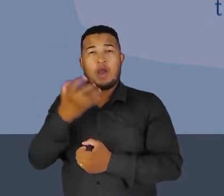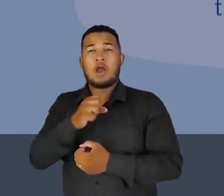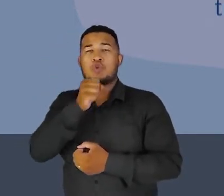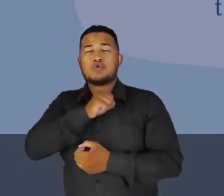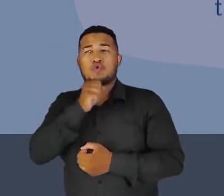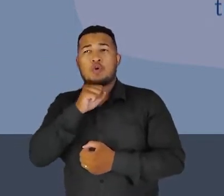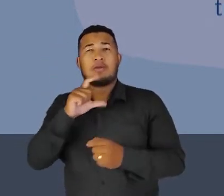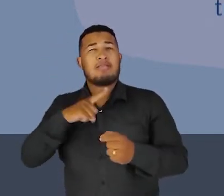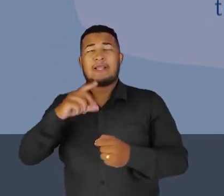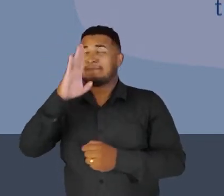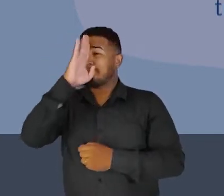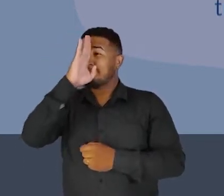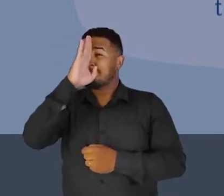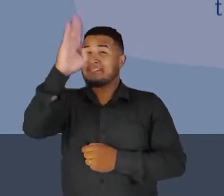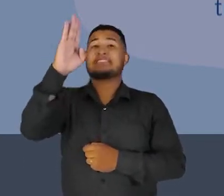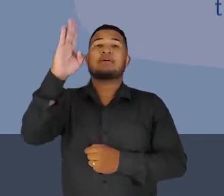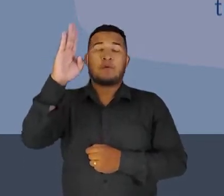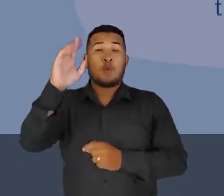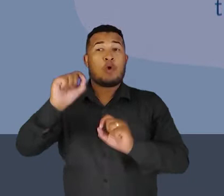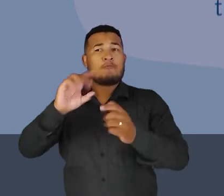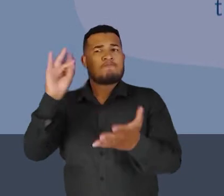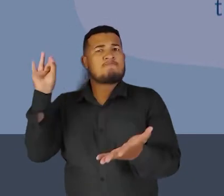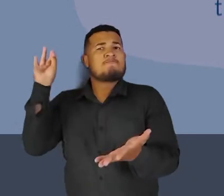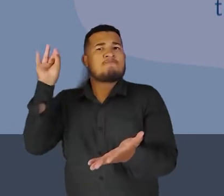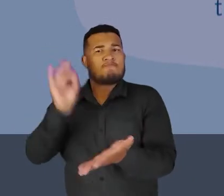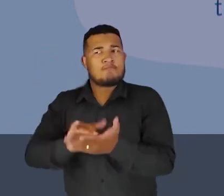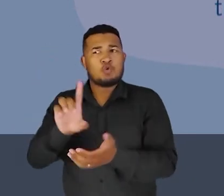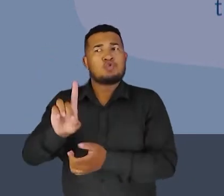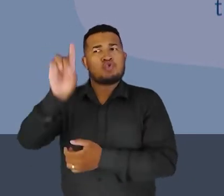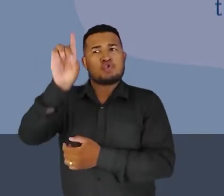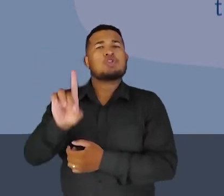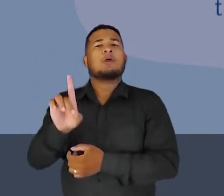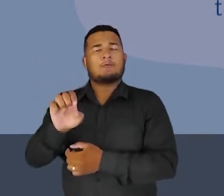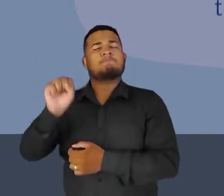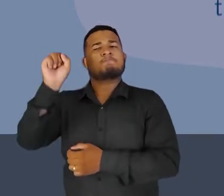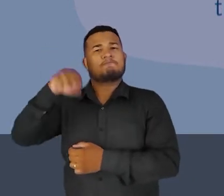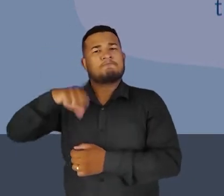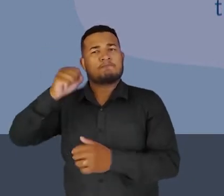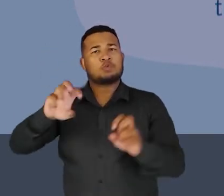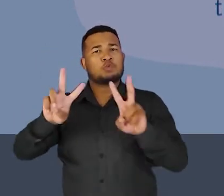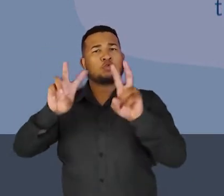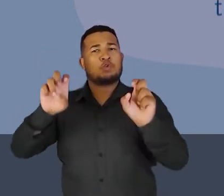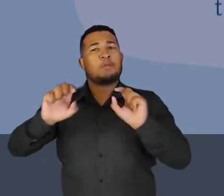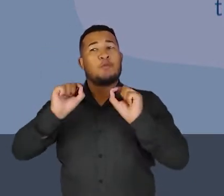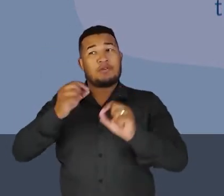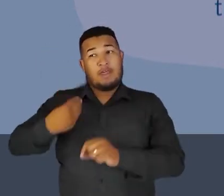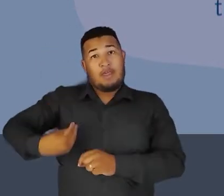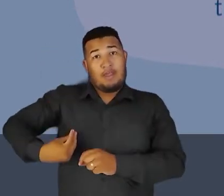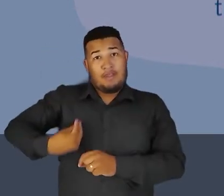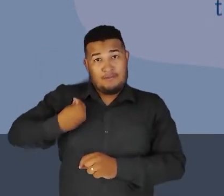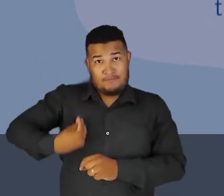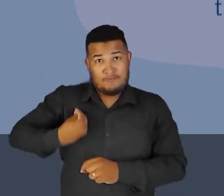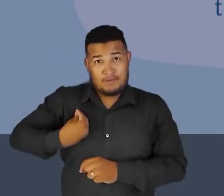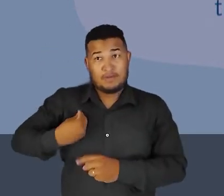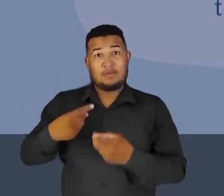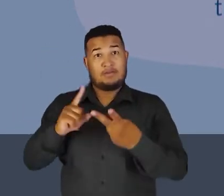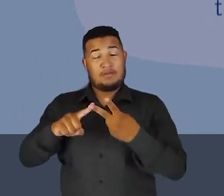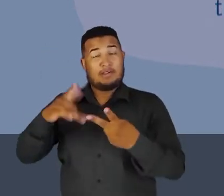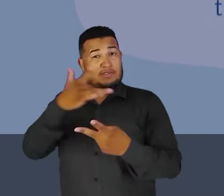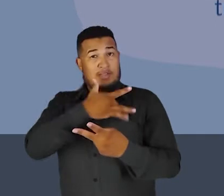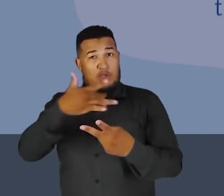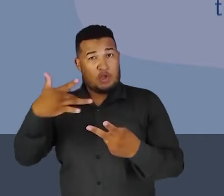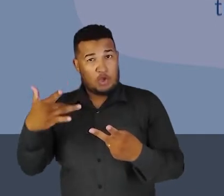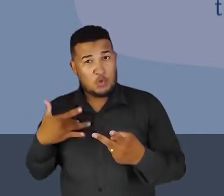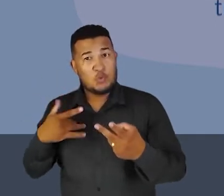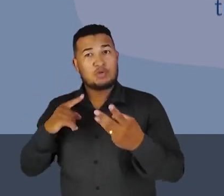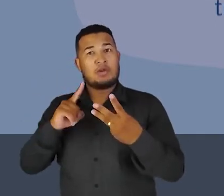absoluta prioridade a efetivação dos direitos referentes à vida, à